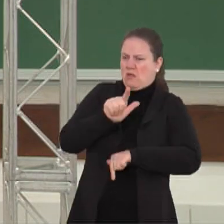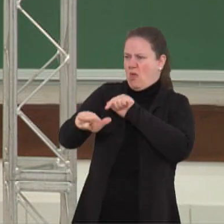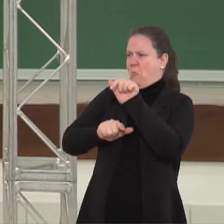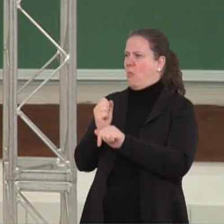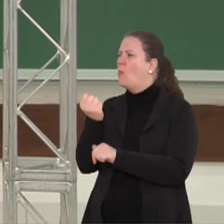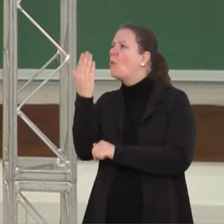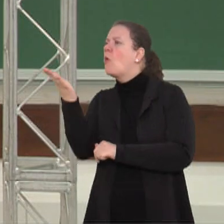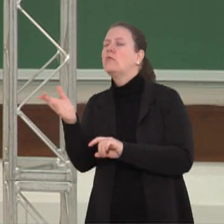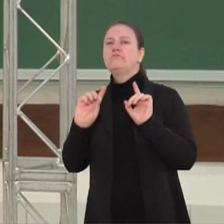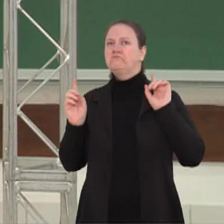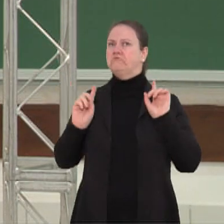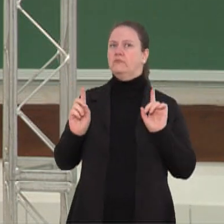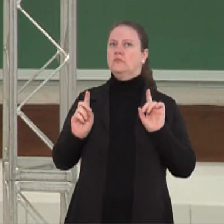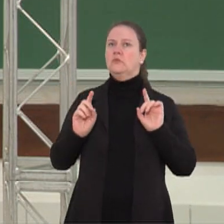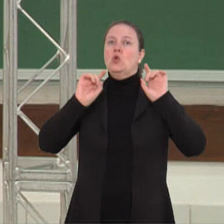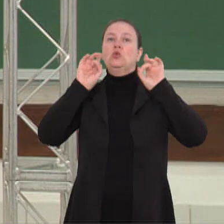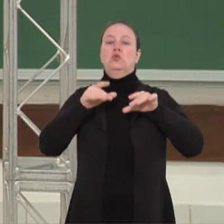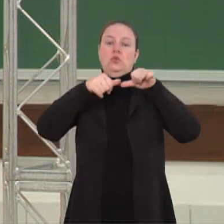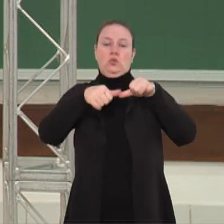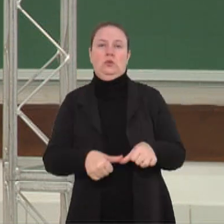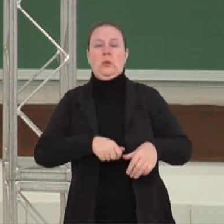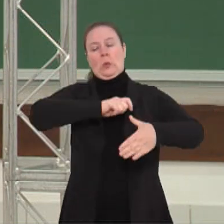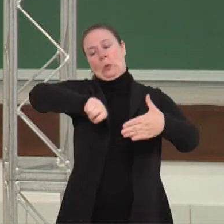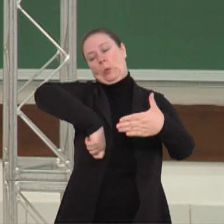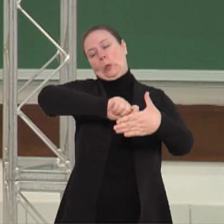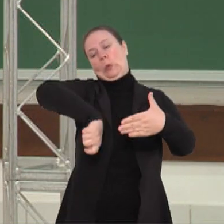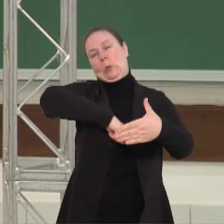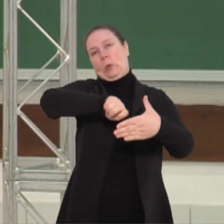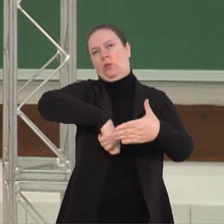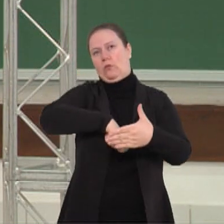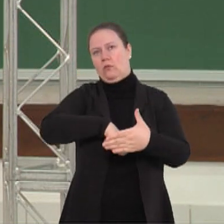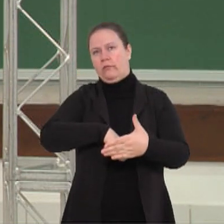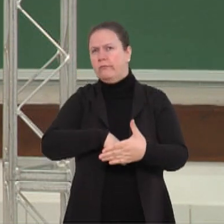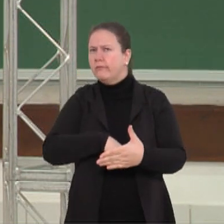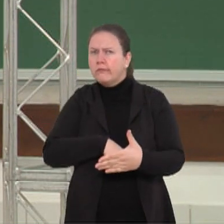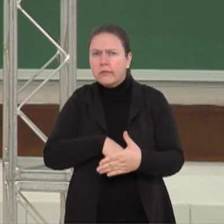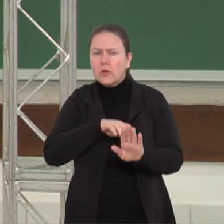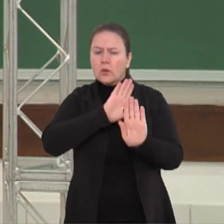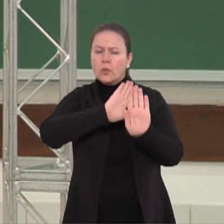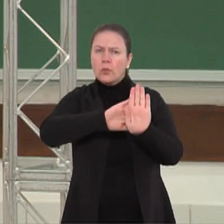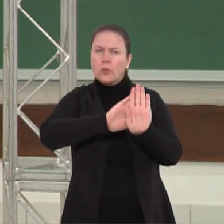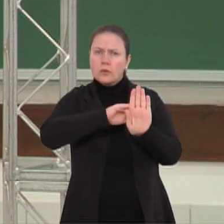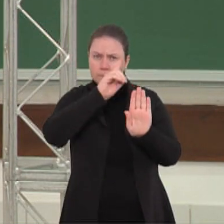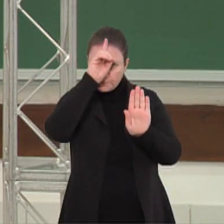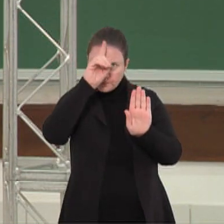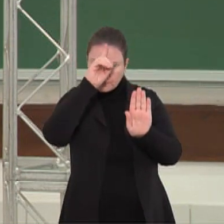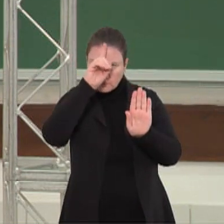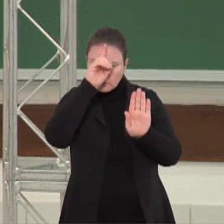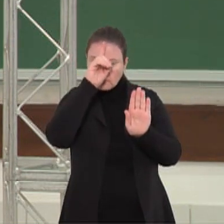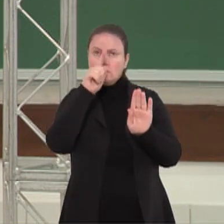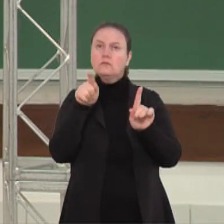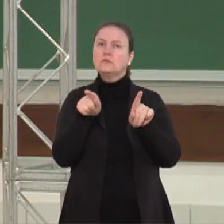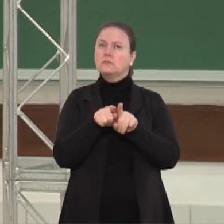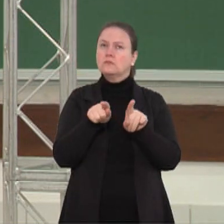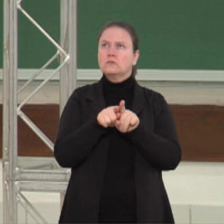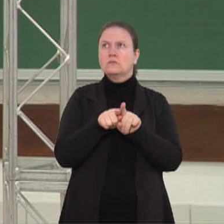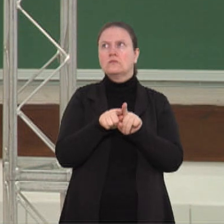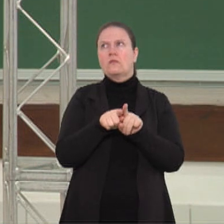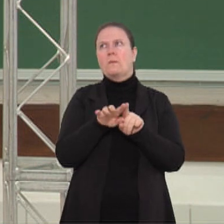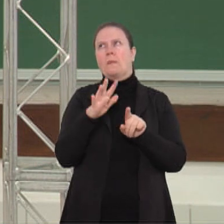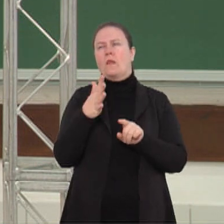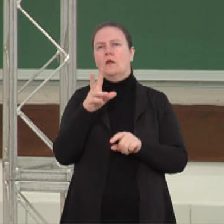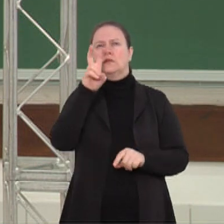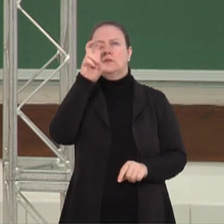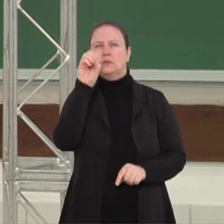disso. Mulher só tem que ficar cozinhando. Isso é uma grande ideologia que até talvez 50,